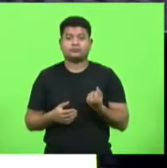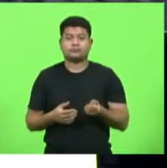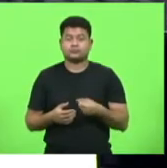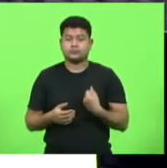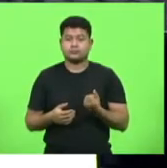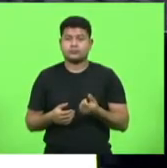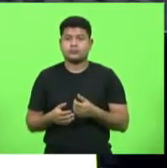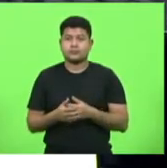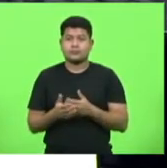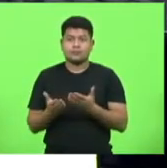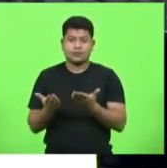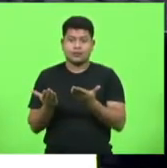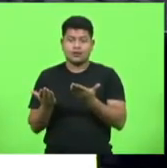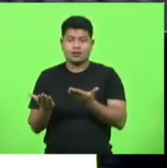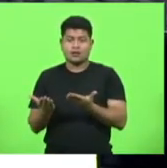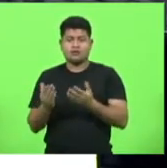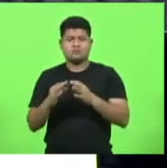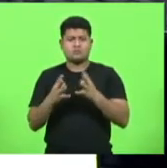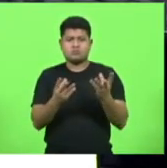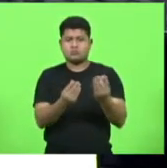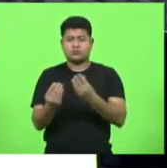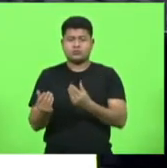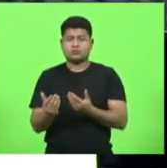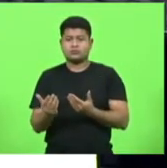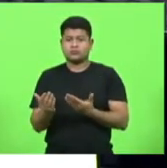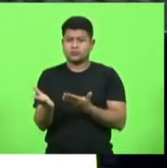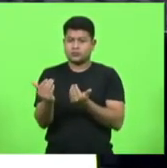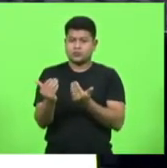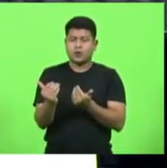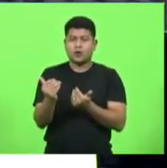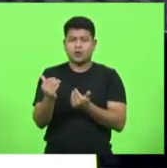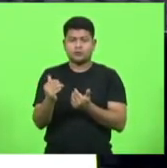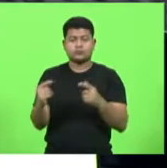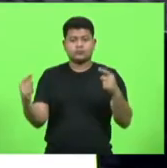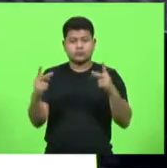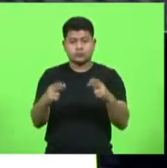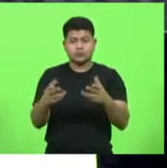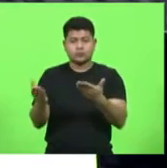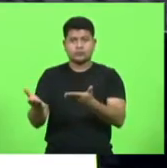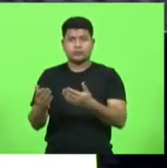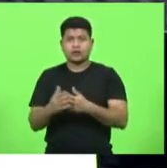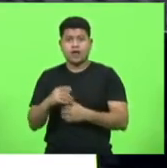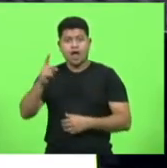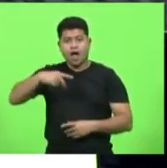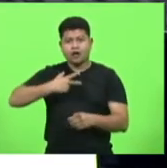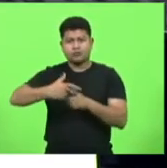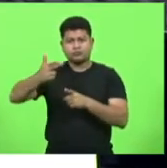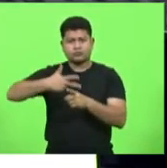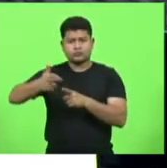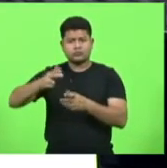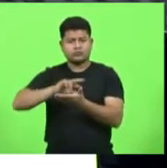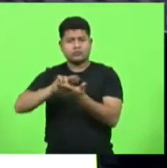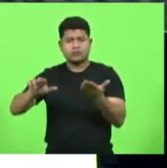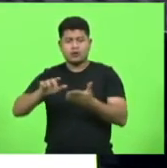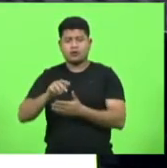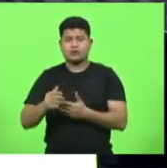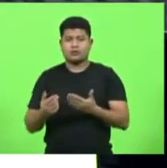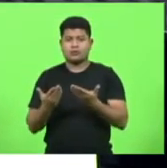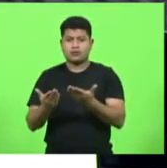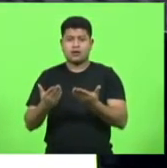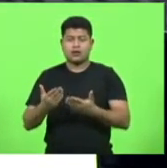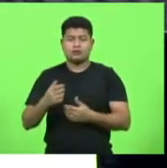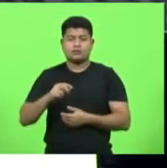esperança a tantos jovens talentosos do nosso estado de Santa Catarina. Ele é vencedor de vários concursos de